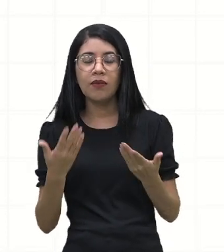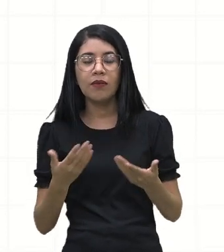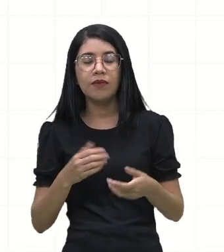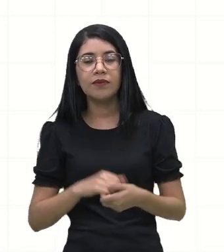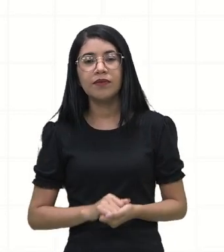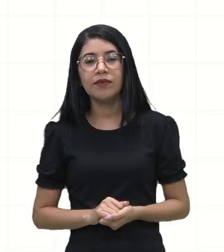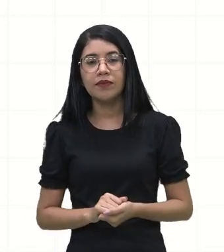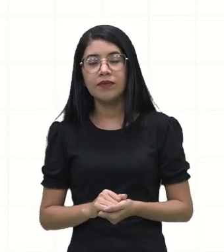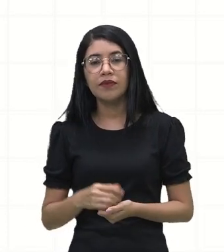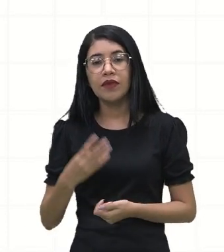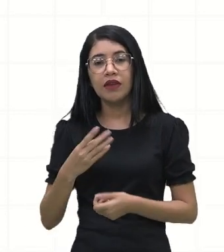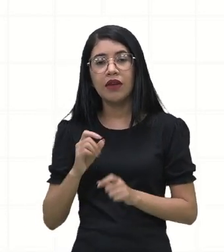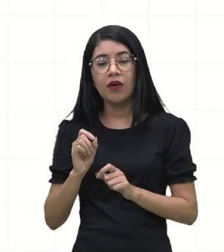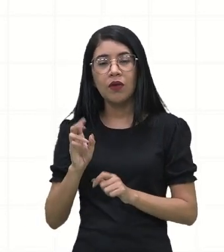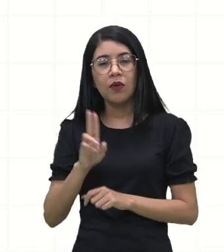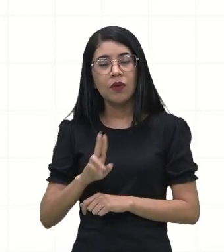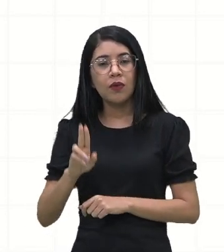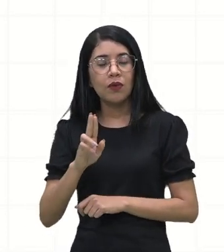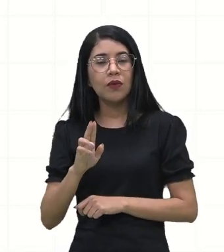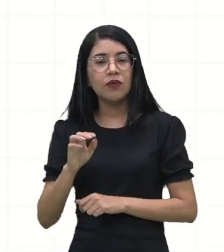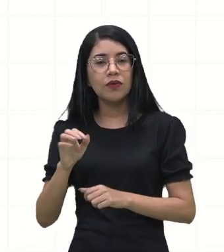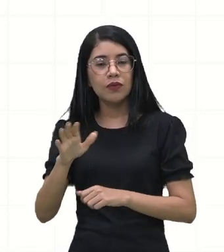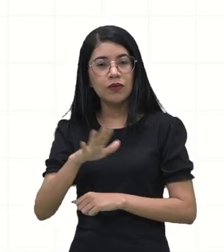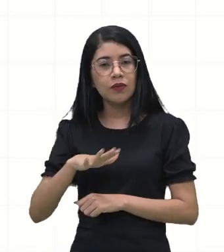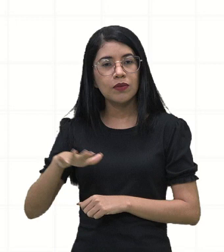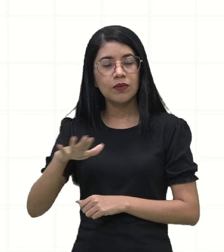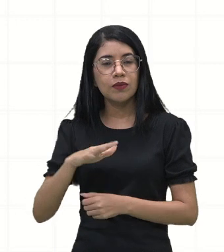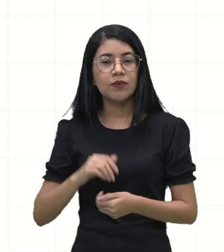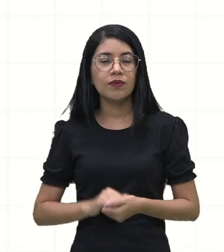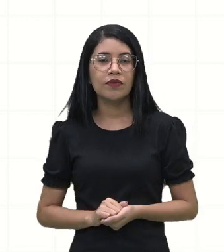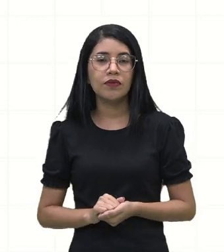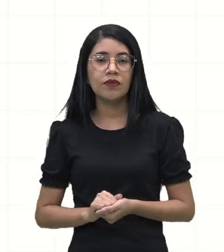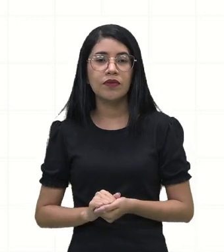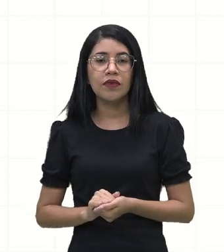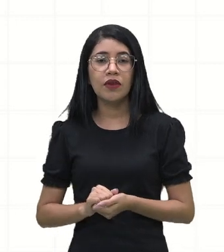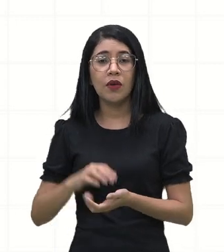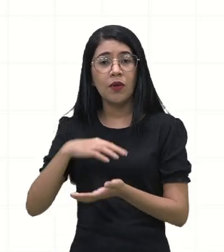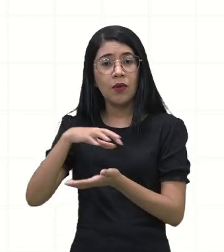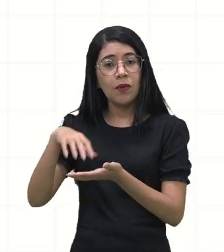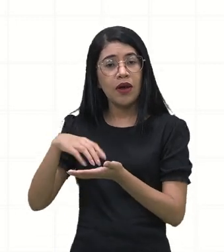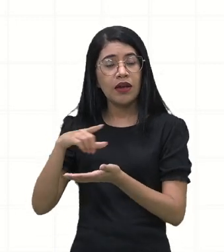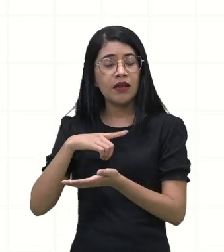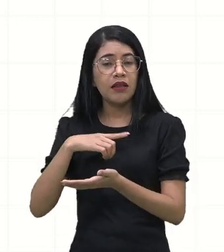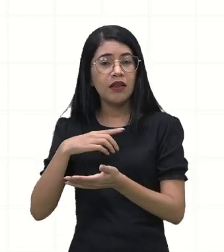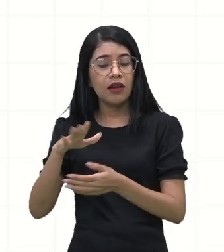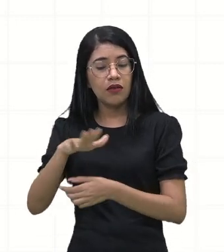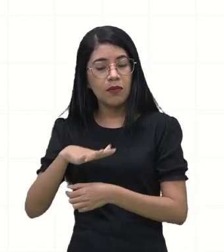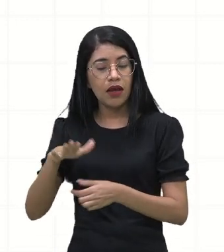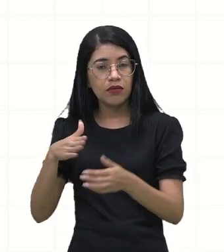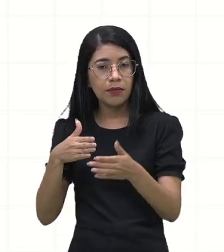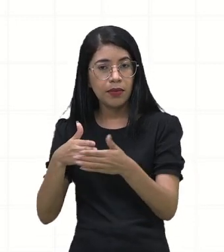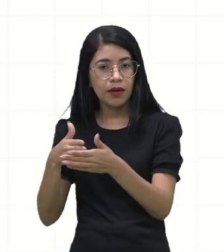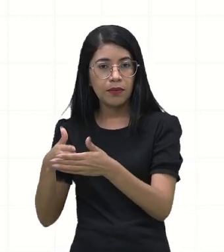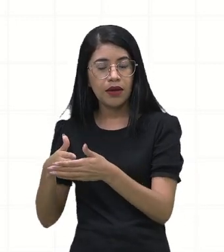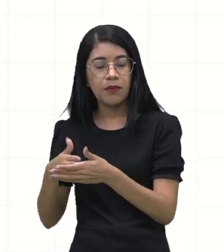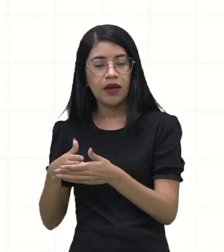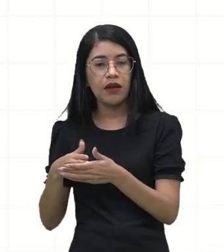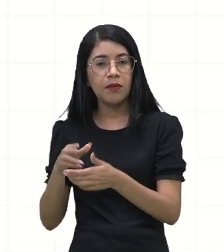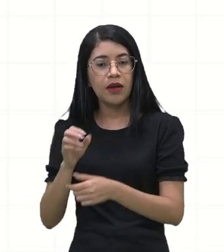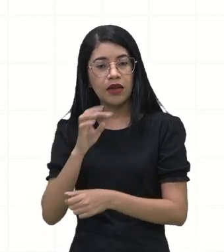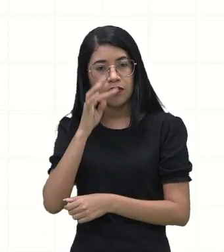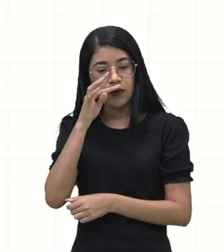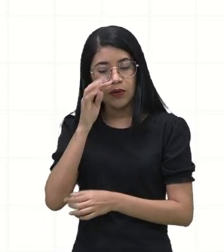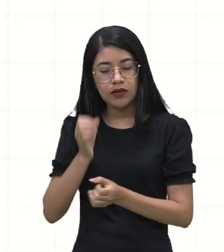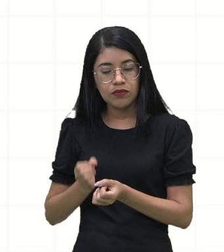4, otimização do espaço. O parque possui um espaço limitado para os canteiros de flores. Se você